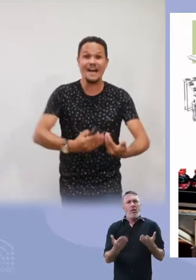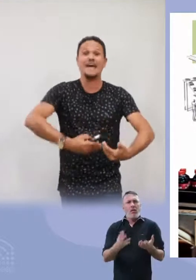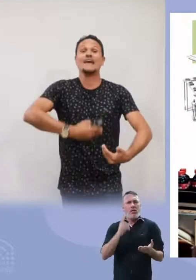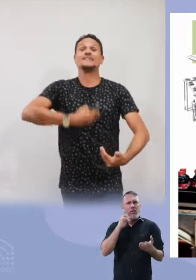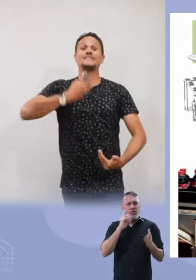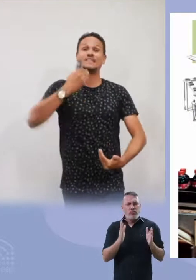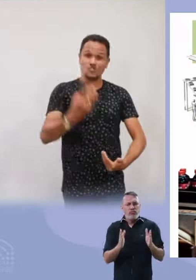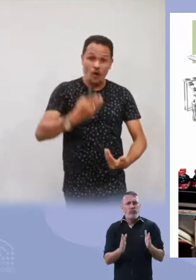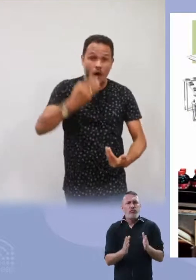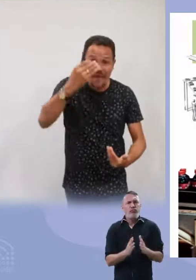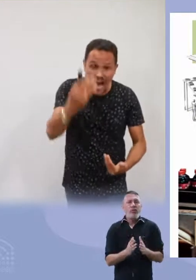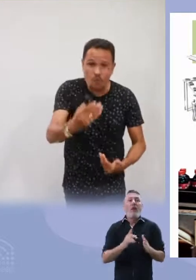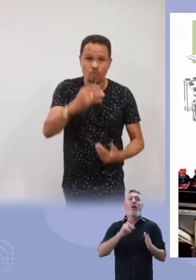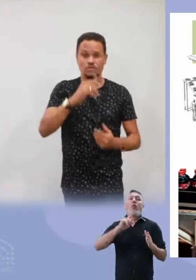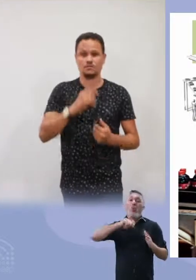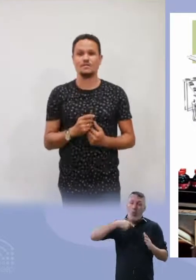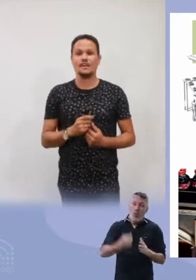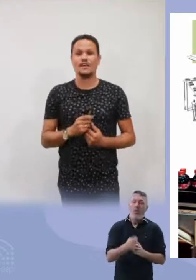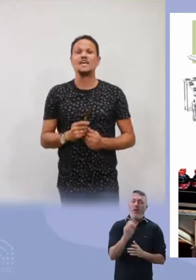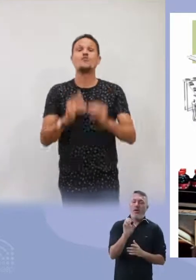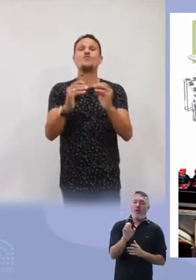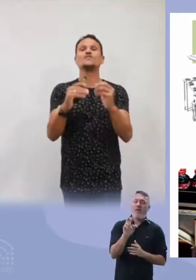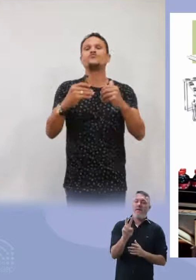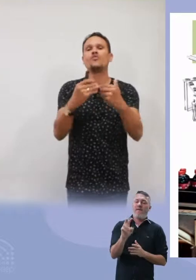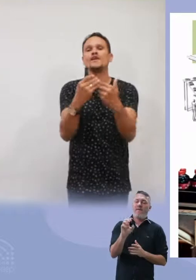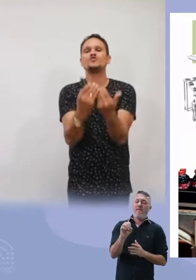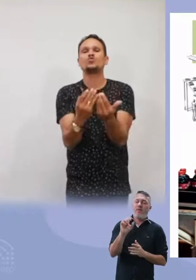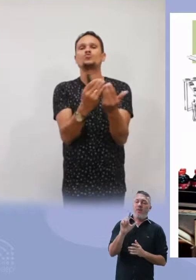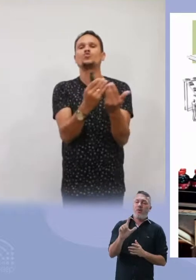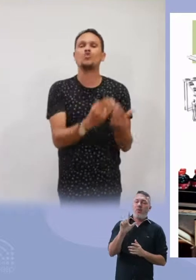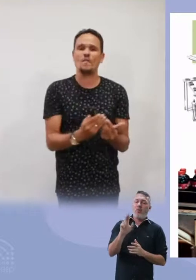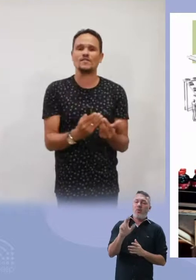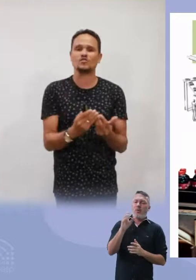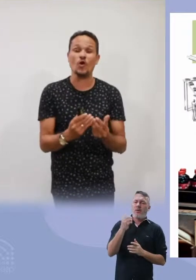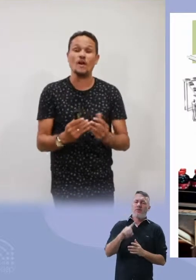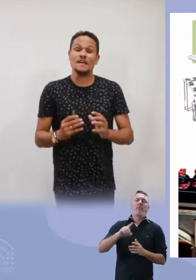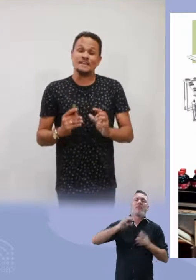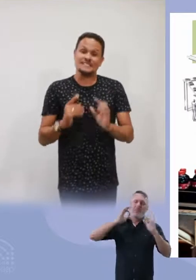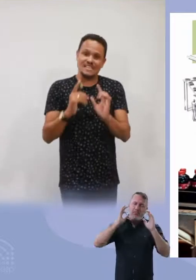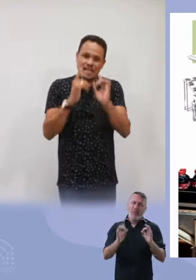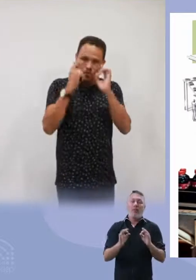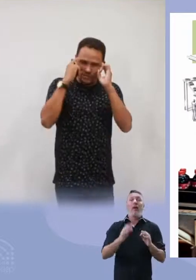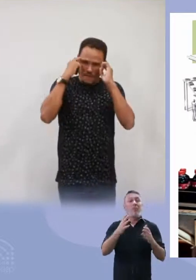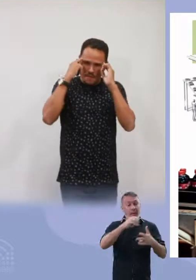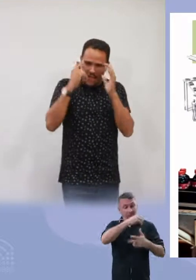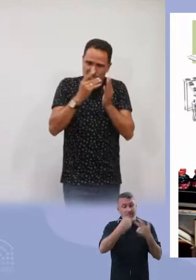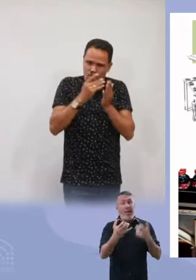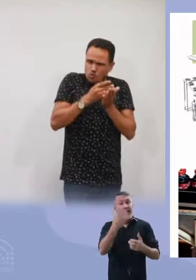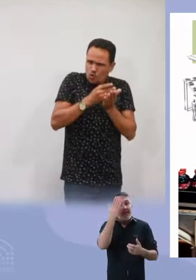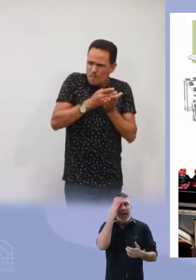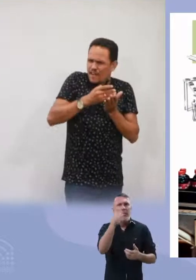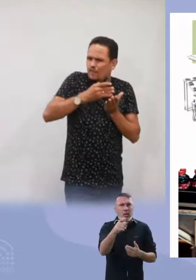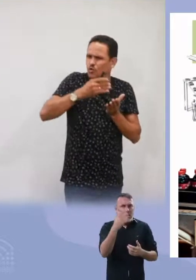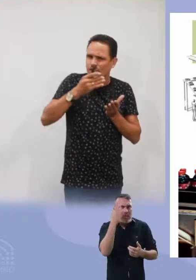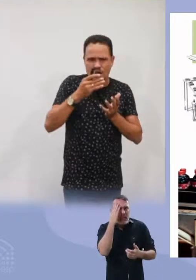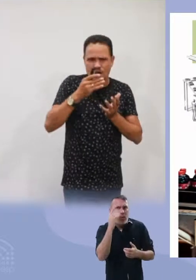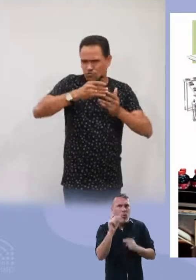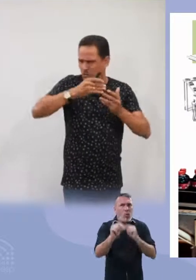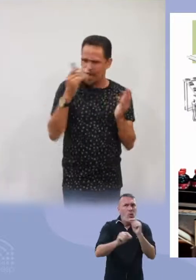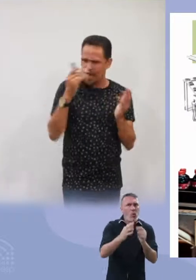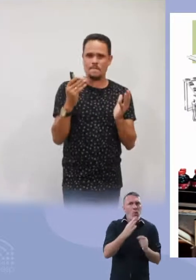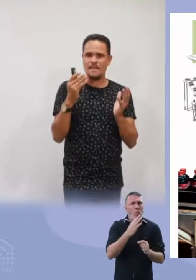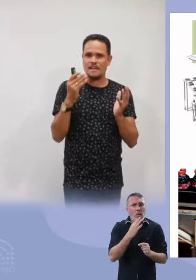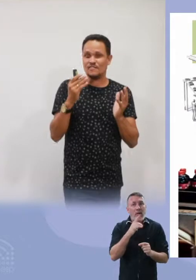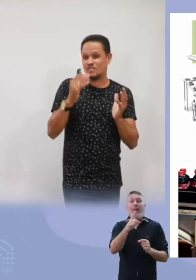matéria-prima que se transforma em algo. E quando foi que isso tudo começou? Se eu tenho em mente que o nome é evolução,